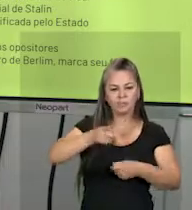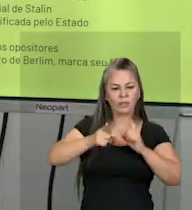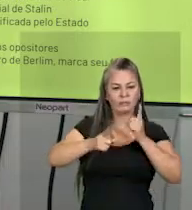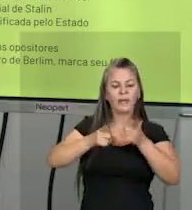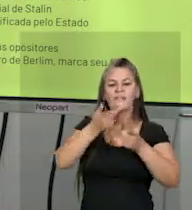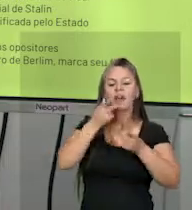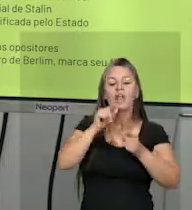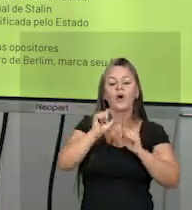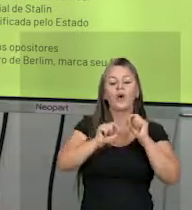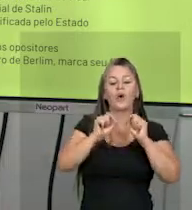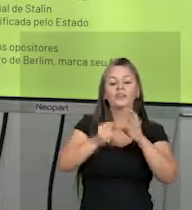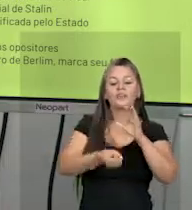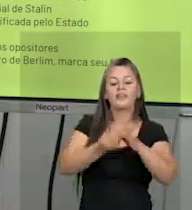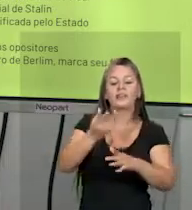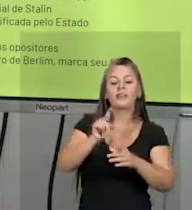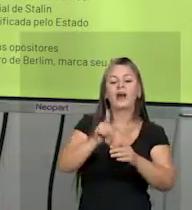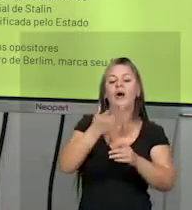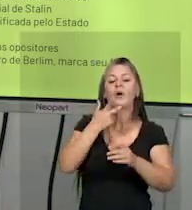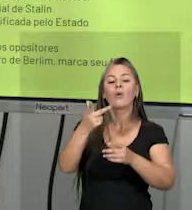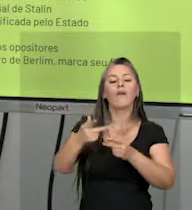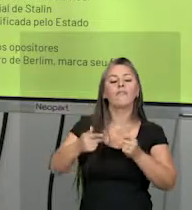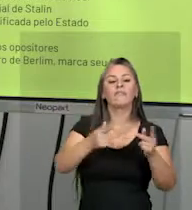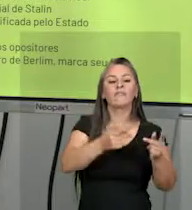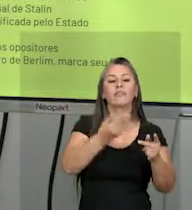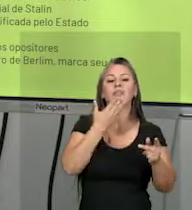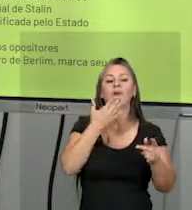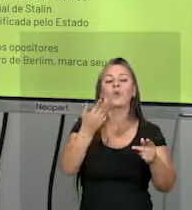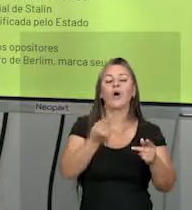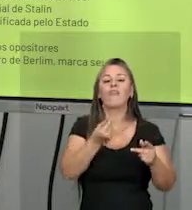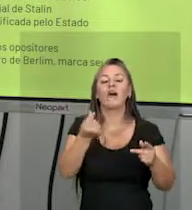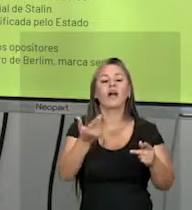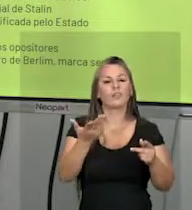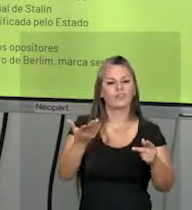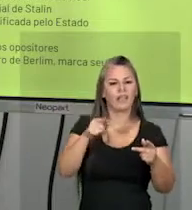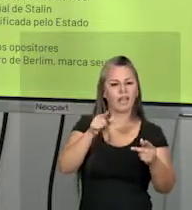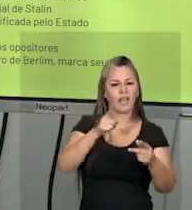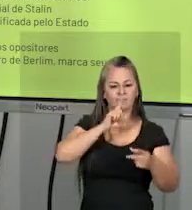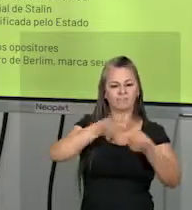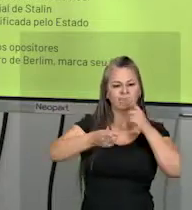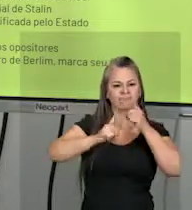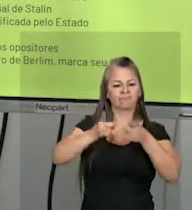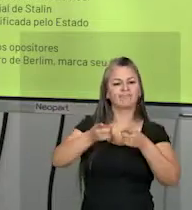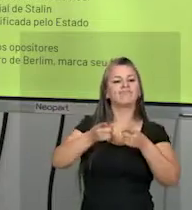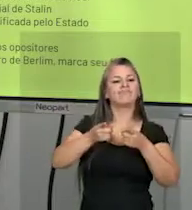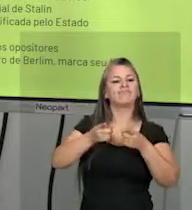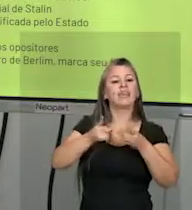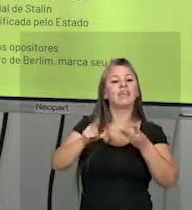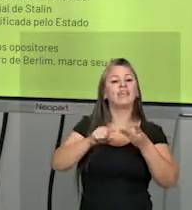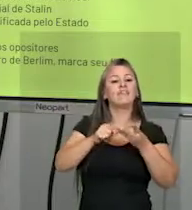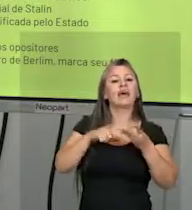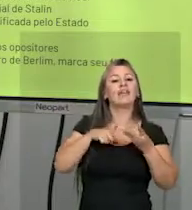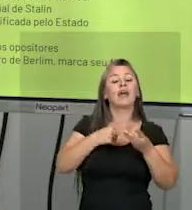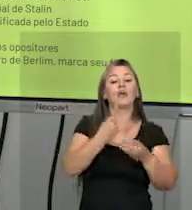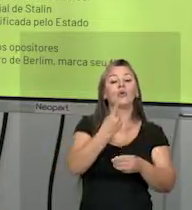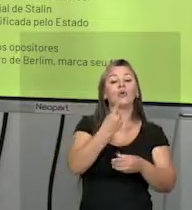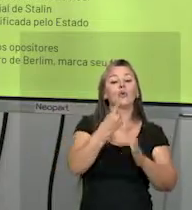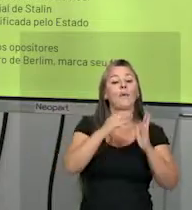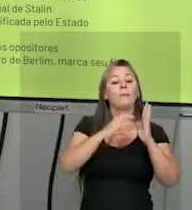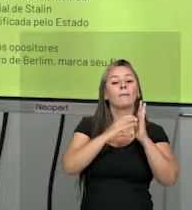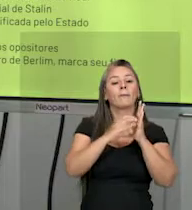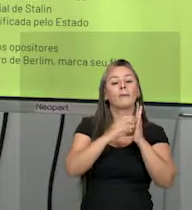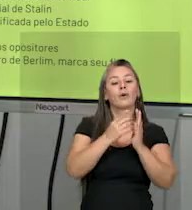produzido, qual a quantidade, para onde que vai, quanto que vai ser vendido, quanto que vai ficar em estoque, né? E vai existir o partido único. E com isso,